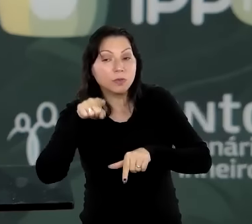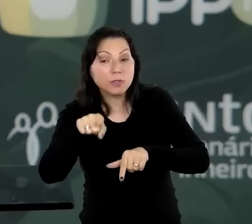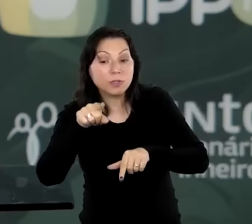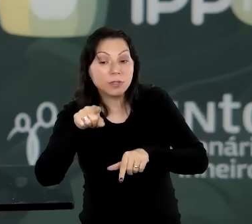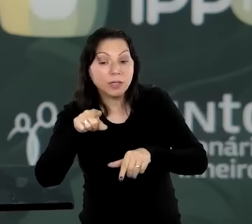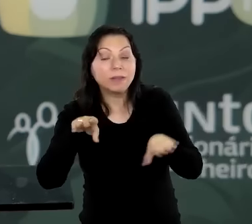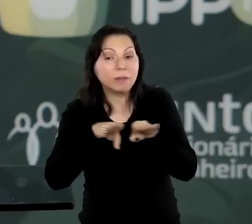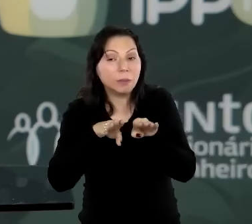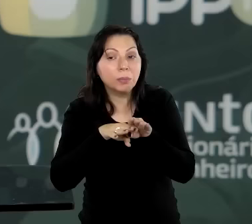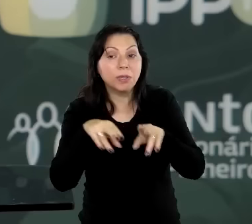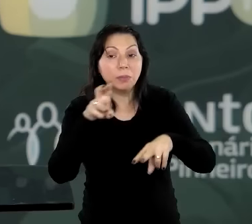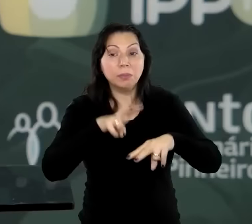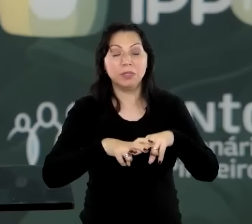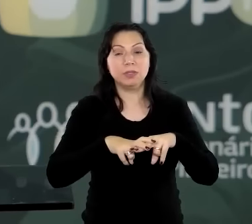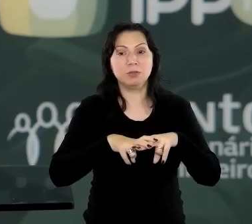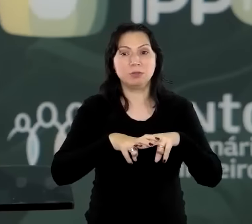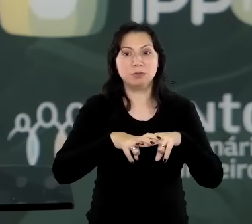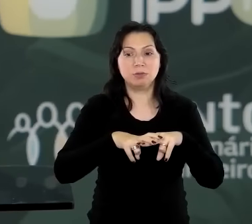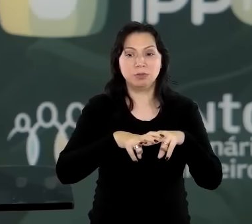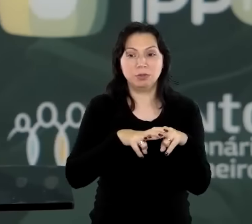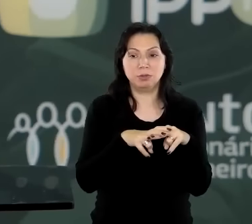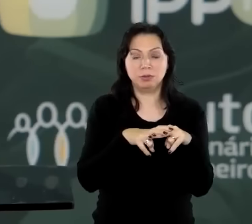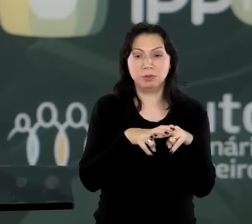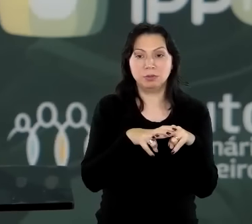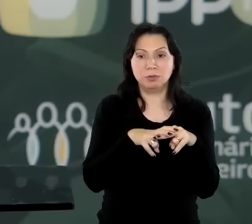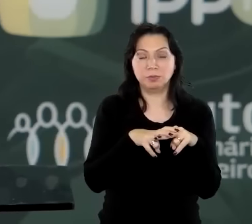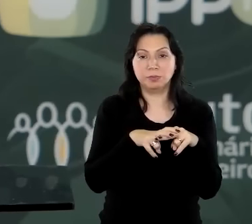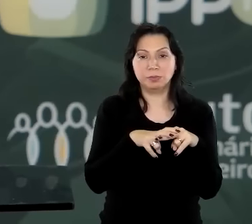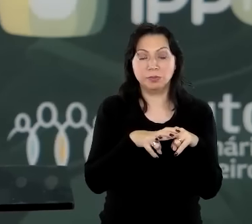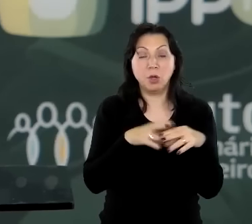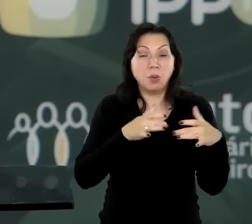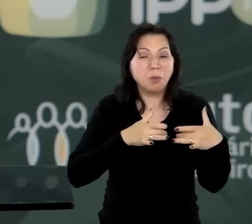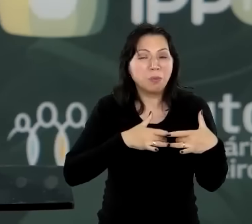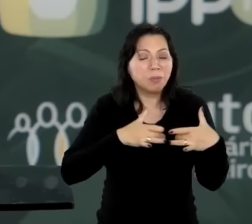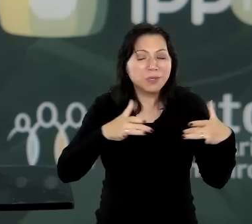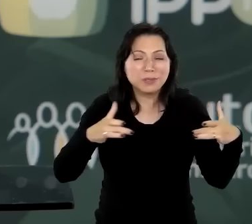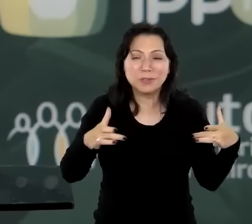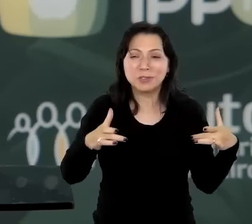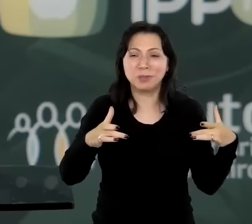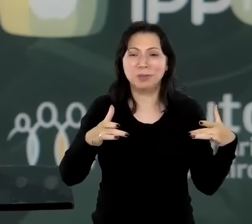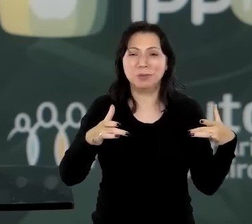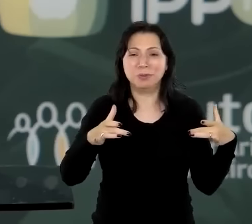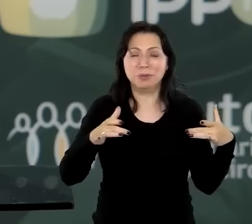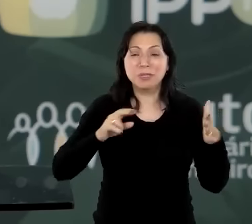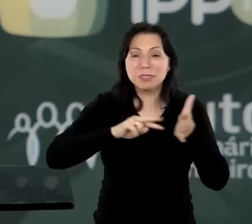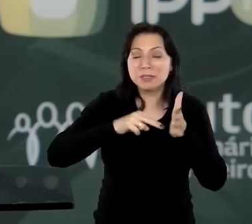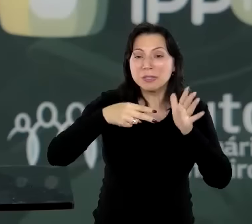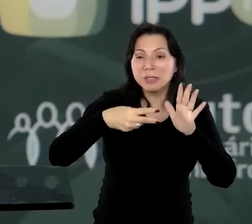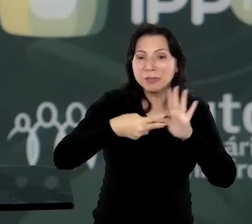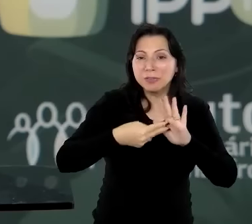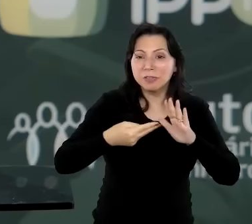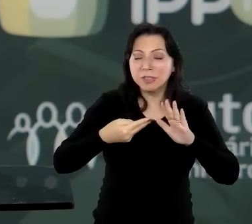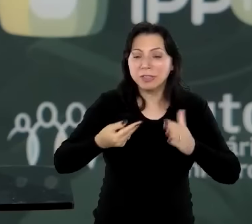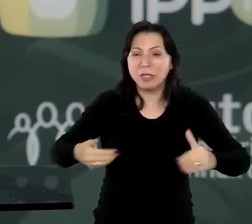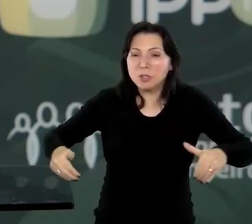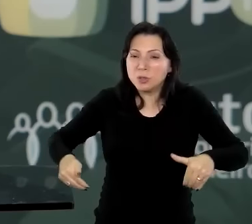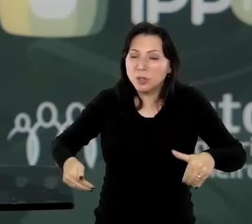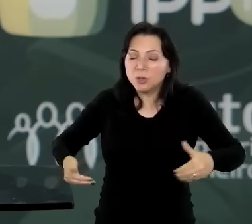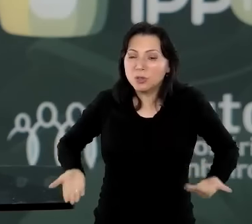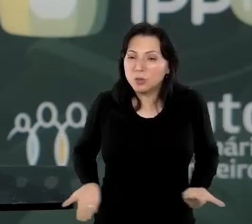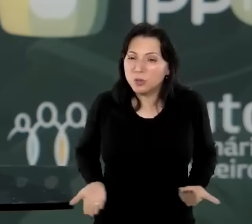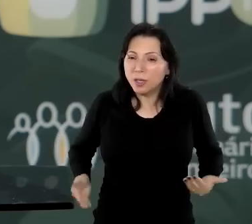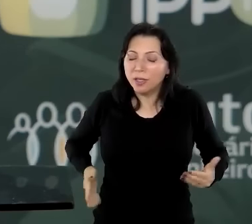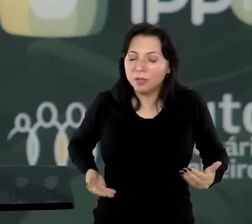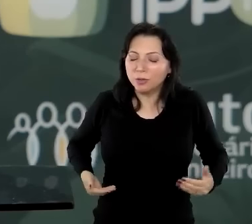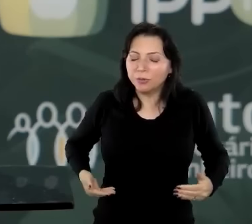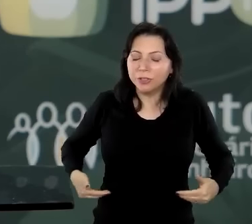Identificação, solidariedade, compaixão, significa compadecer com a pessoa,